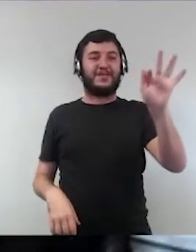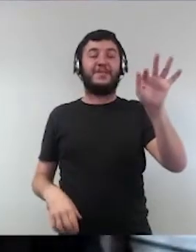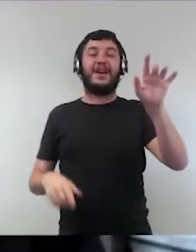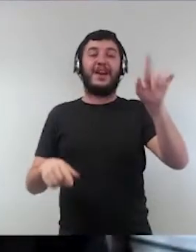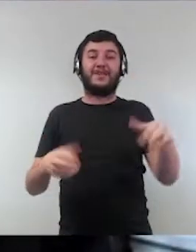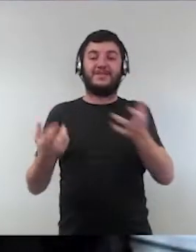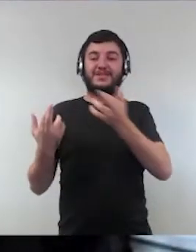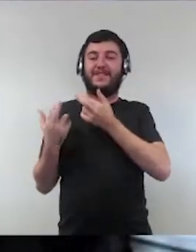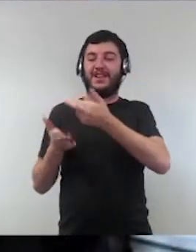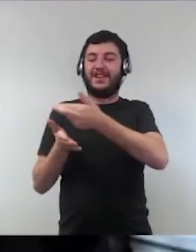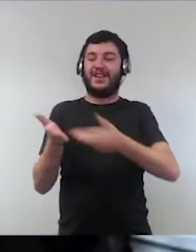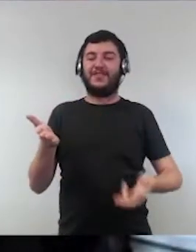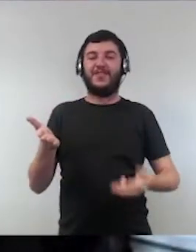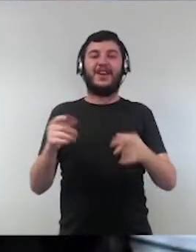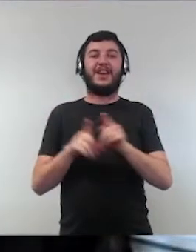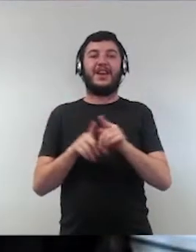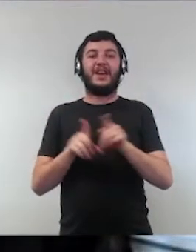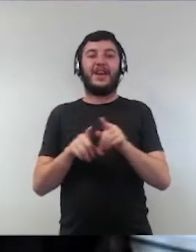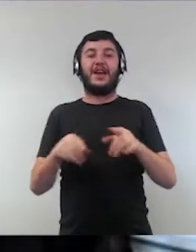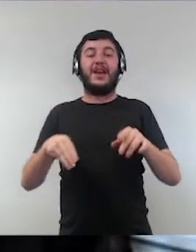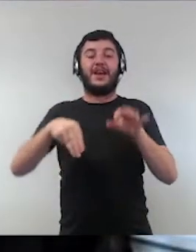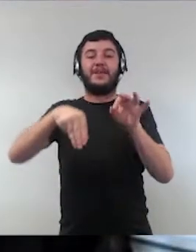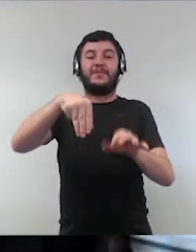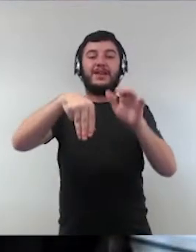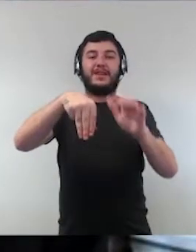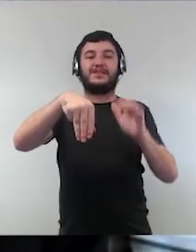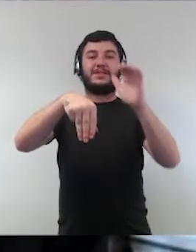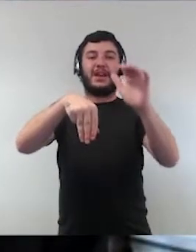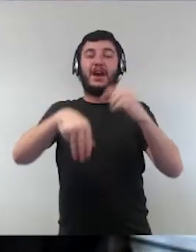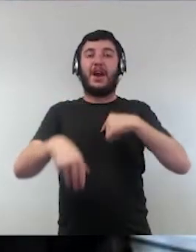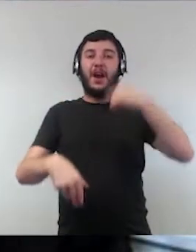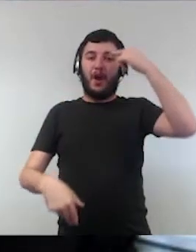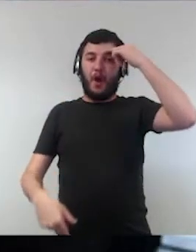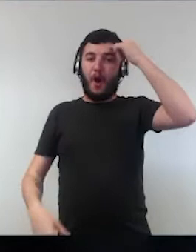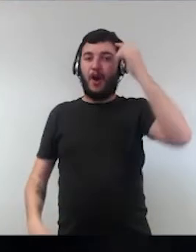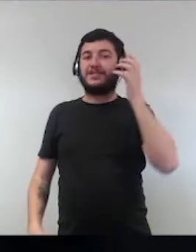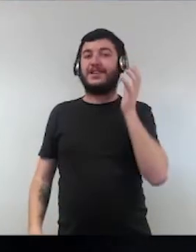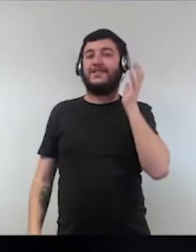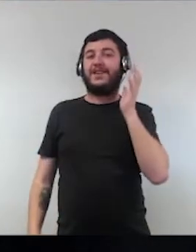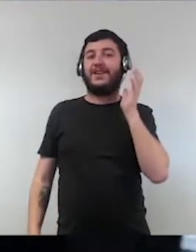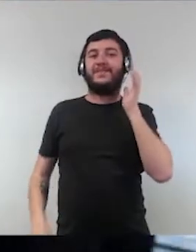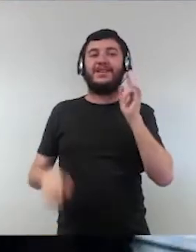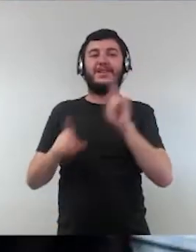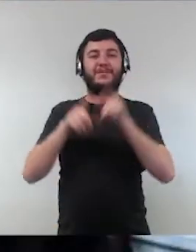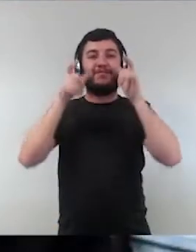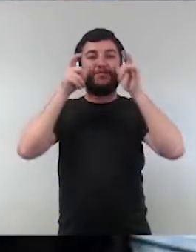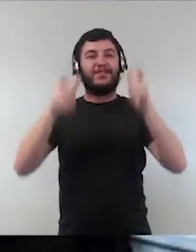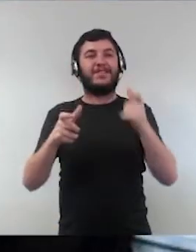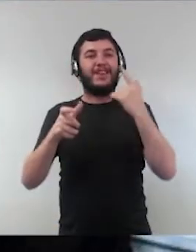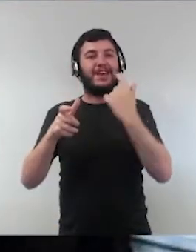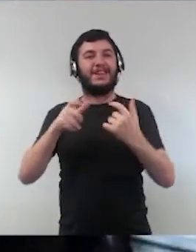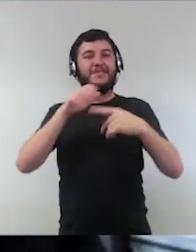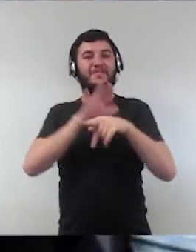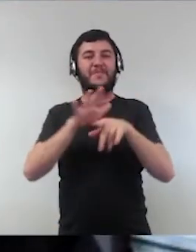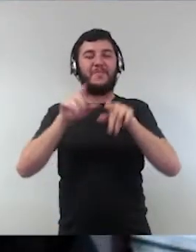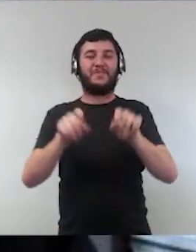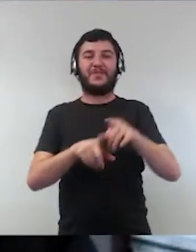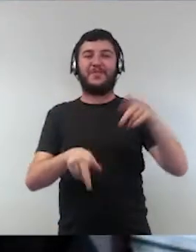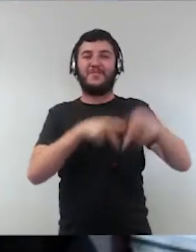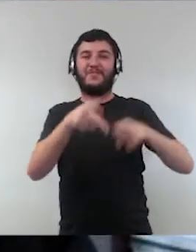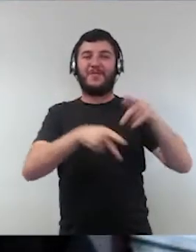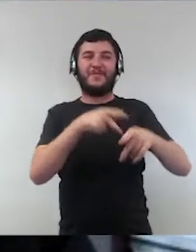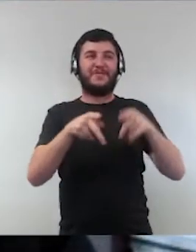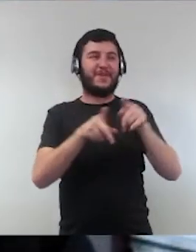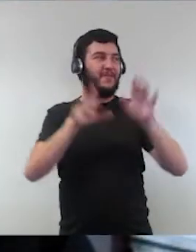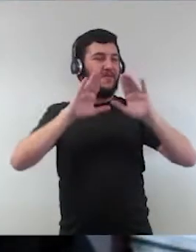Weber, um certo desinteresse do público em geral por esse assunto, né? A Lei Geral de Proteção de Dados